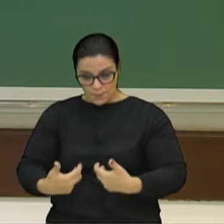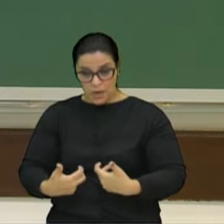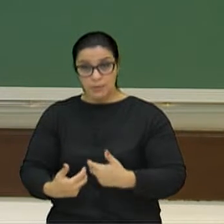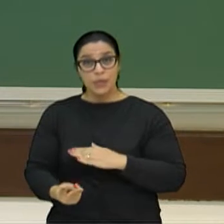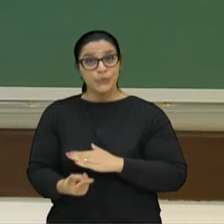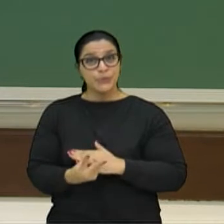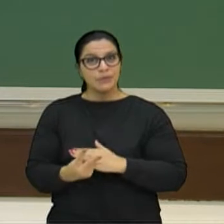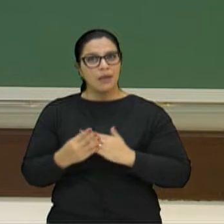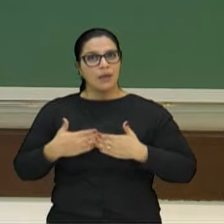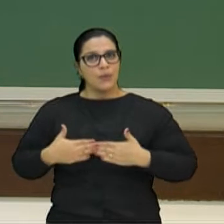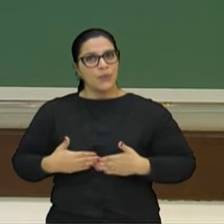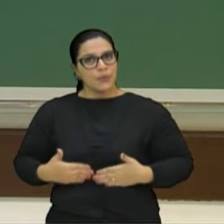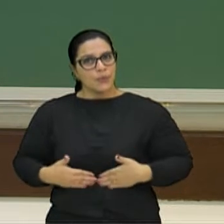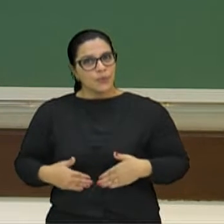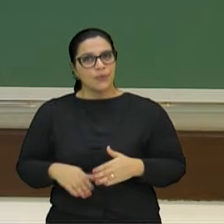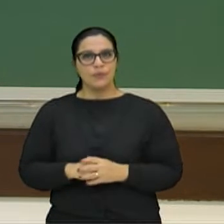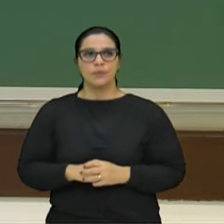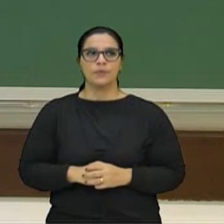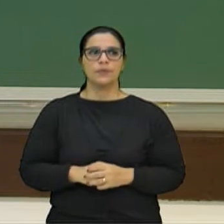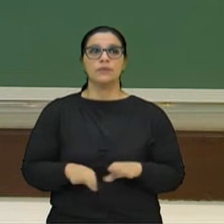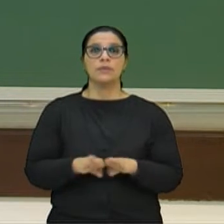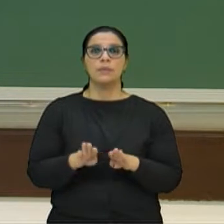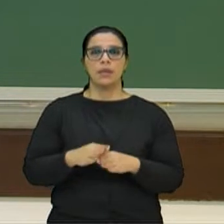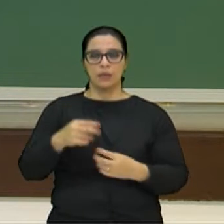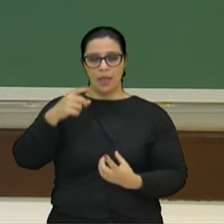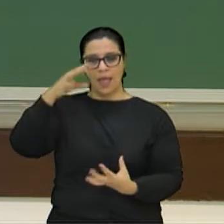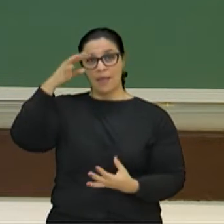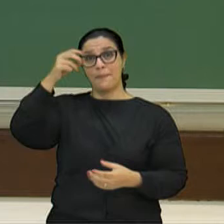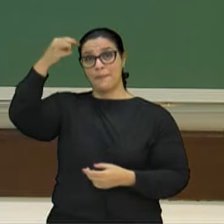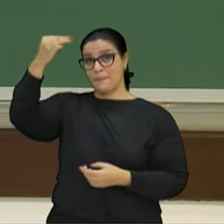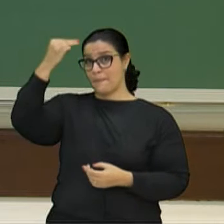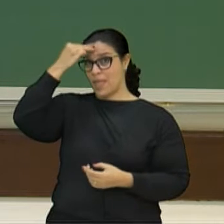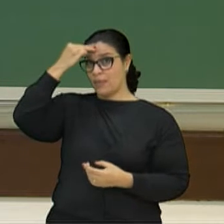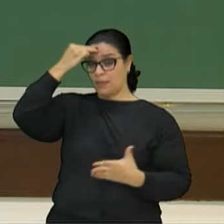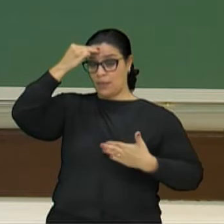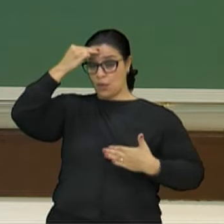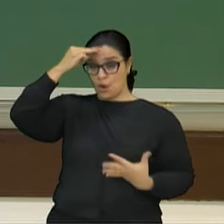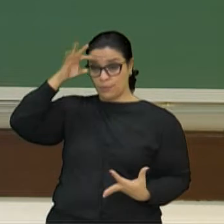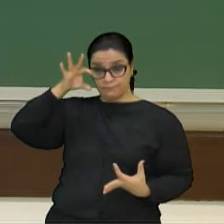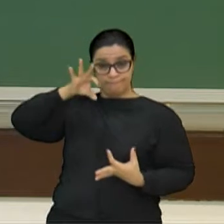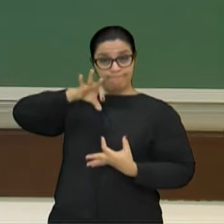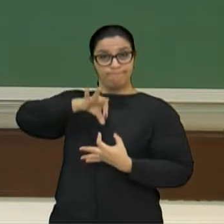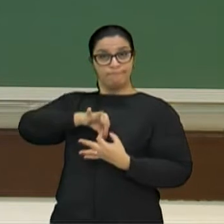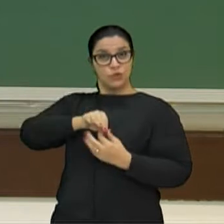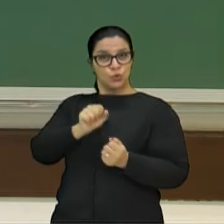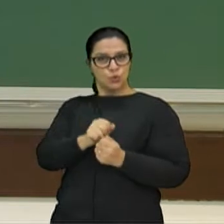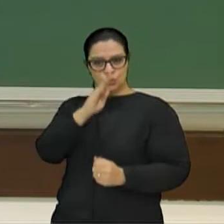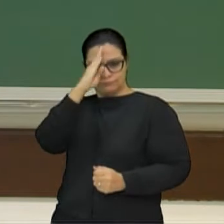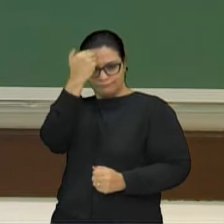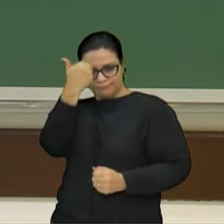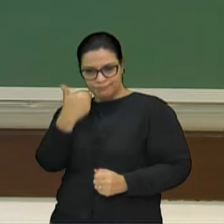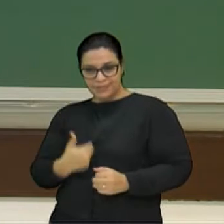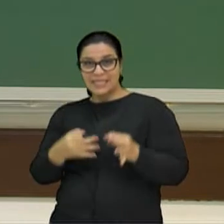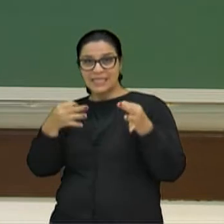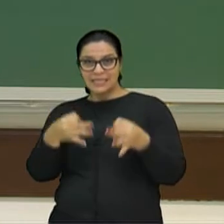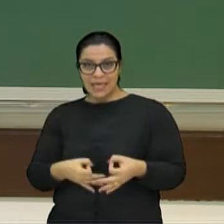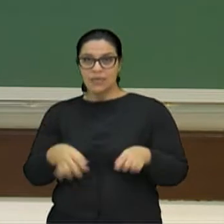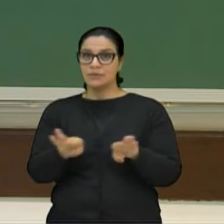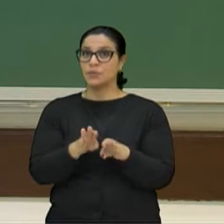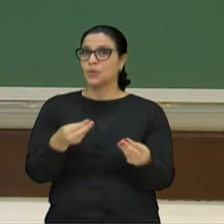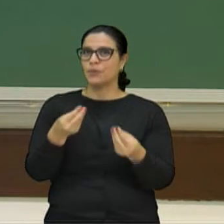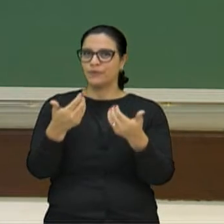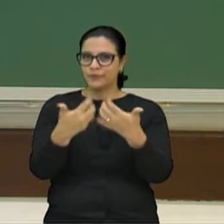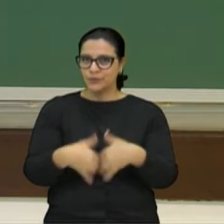aquela ginástica que vai trabalhar corpo e mente, vai aliar os dois, fazer o alinhamento perfeito da situação